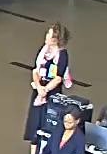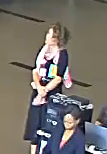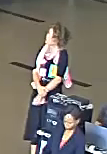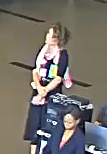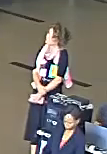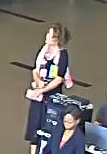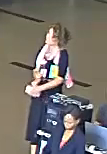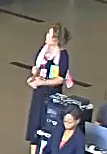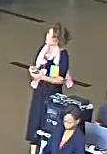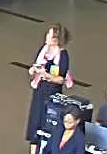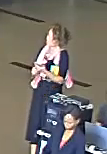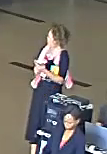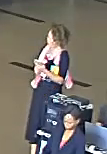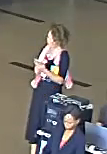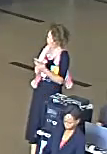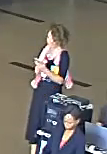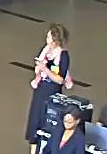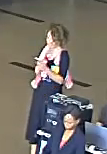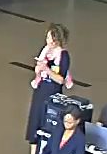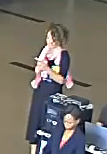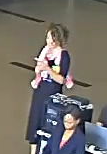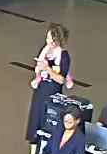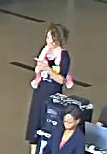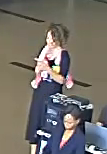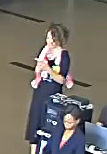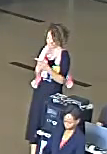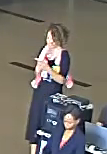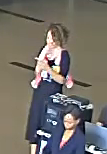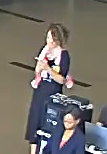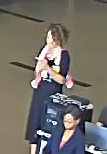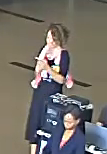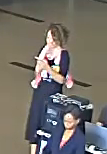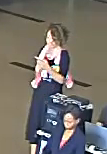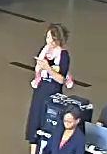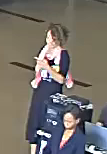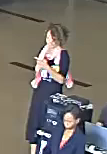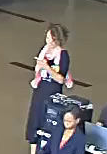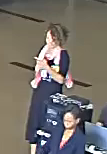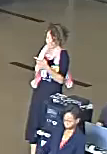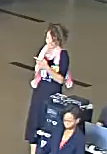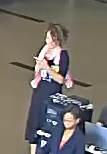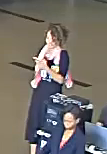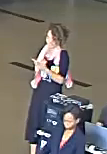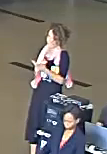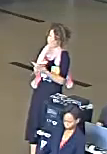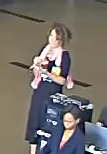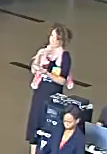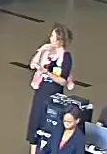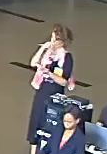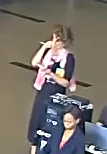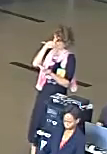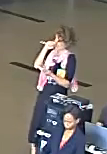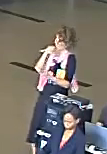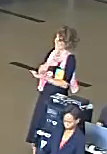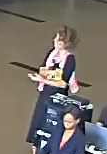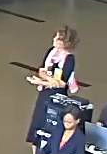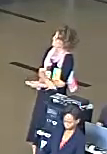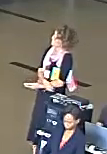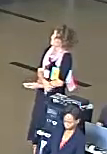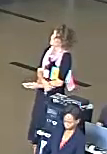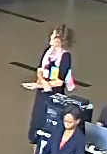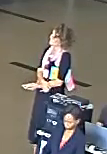aprender Porque só quem passa por uma situação como Aquela é que sabe a indignidade que tal situação